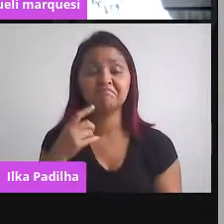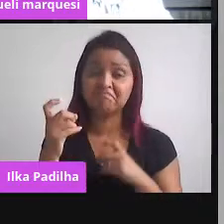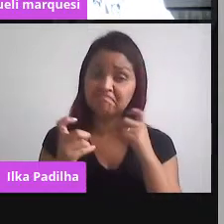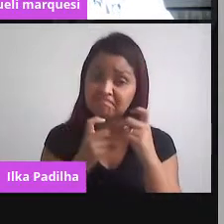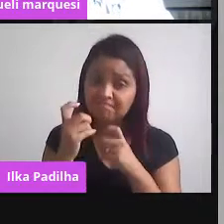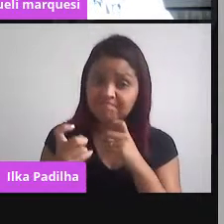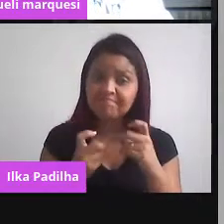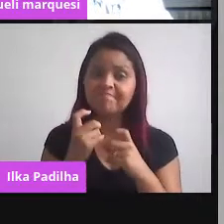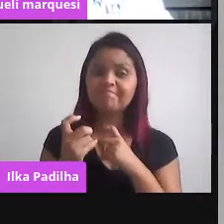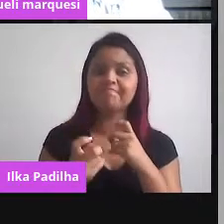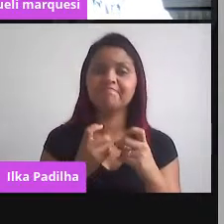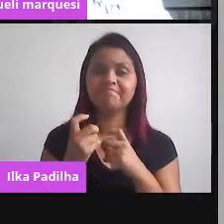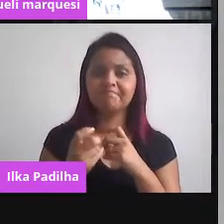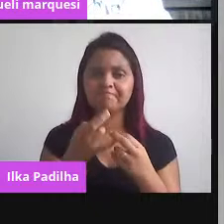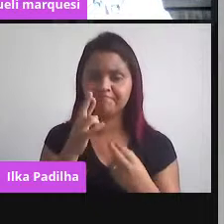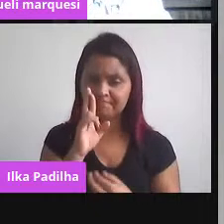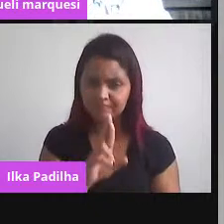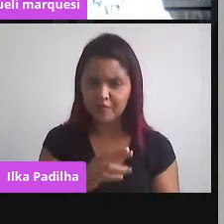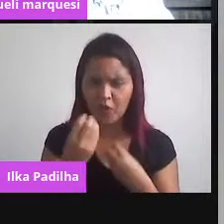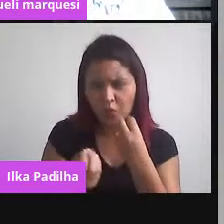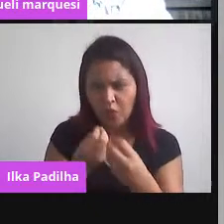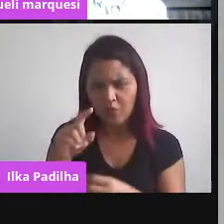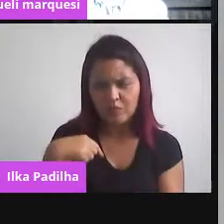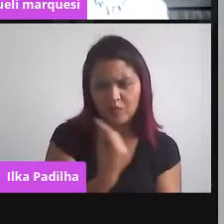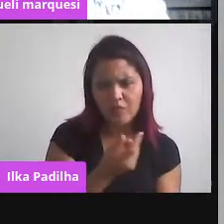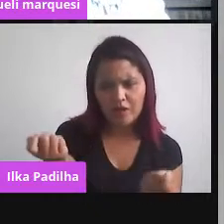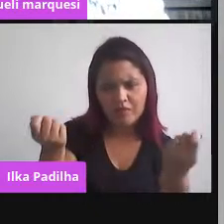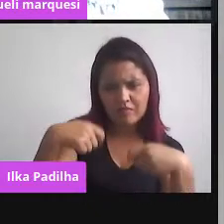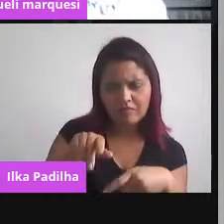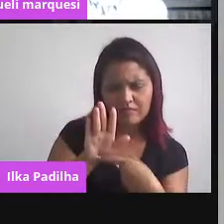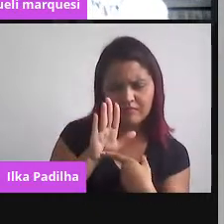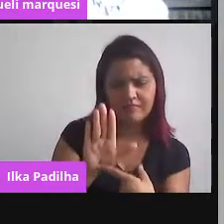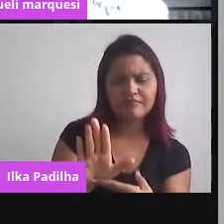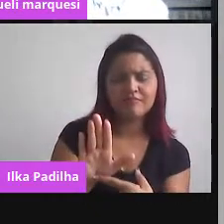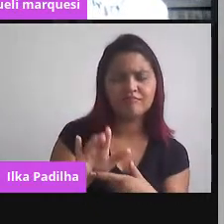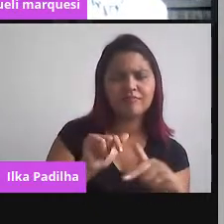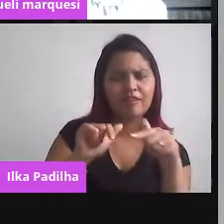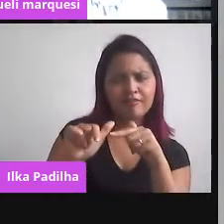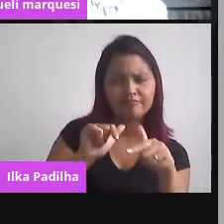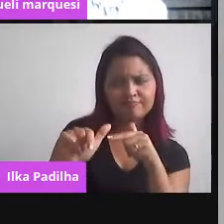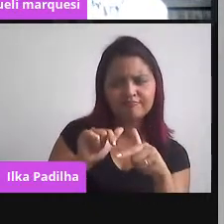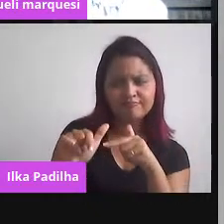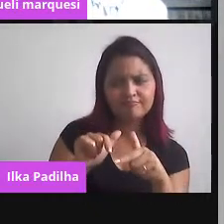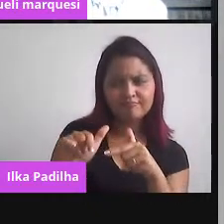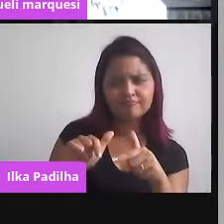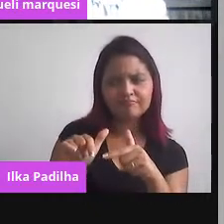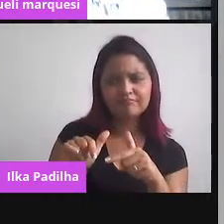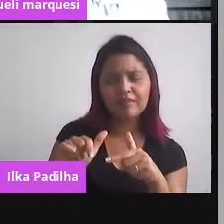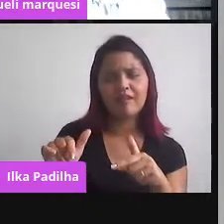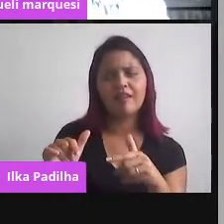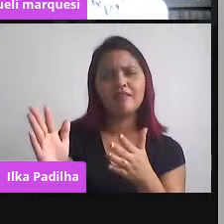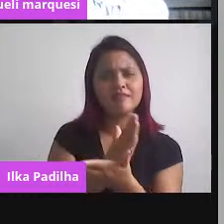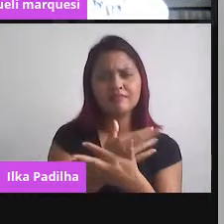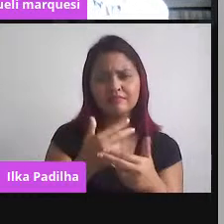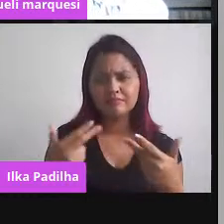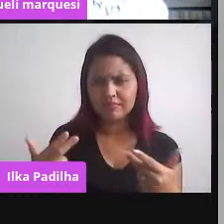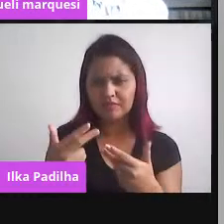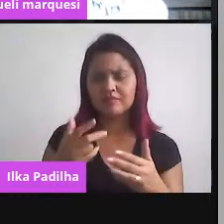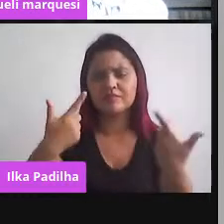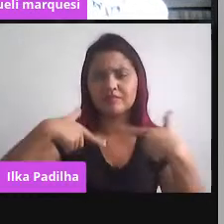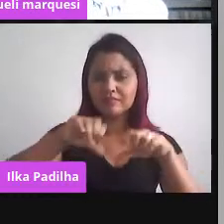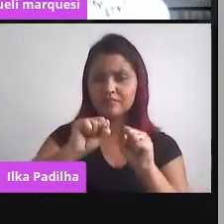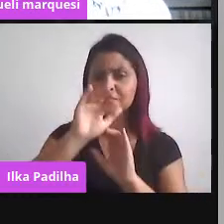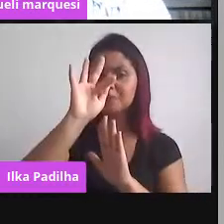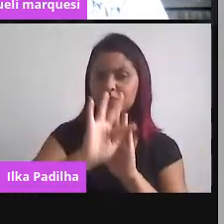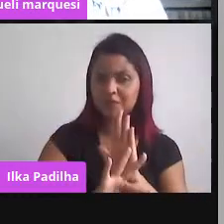preocupantes, né? E como é que a gente pode ajudar aí com o trabalho, à luz de princípios da linguística textual?